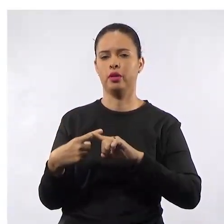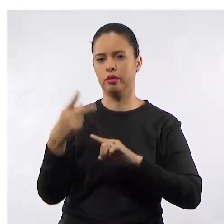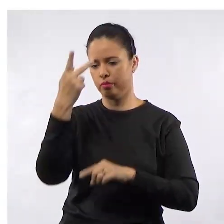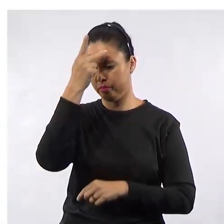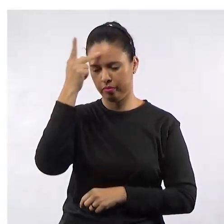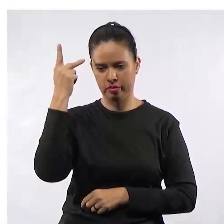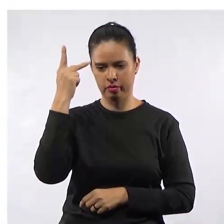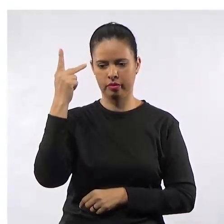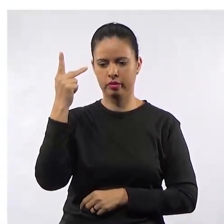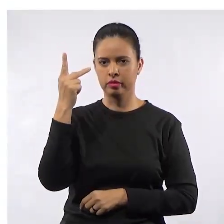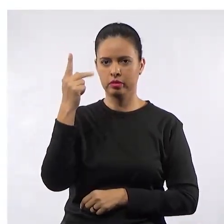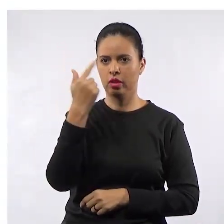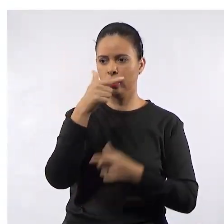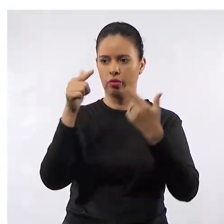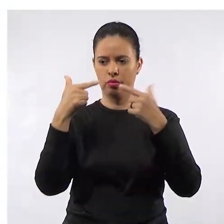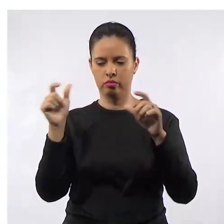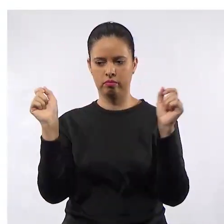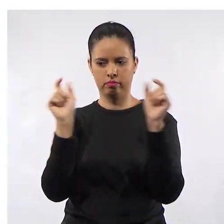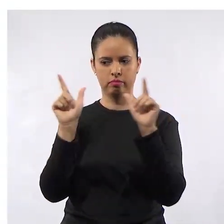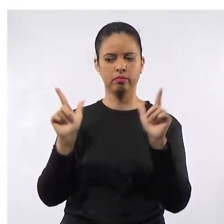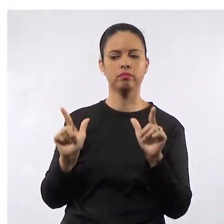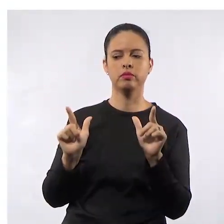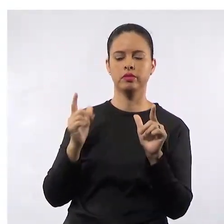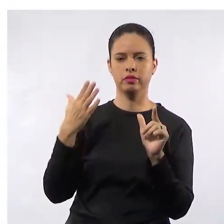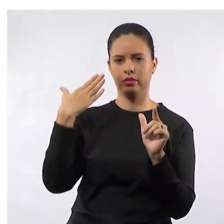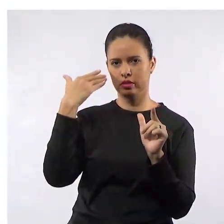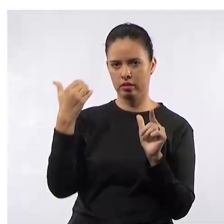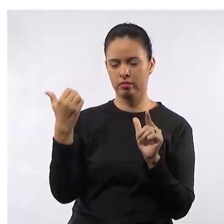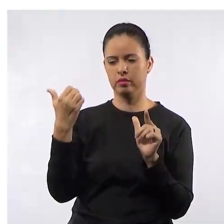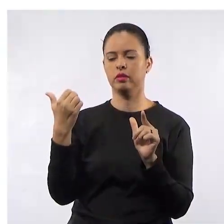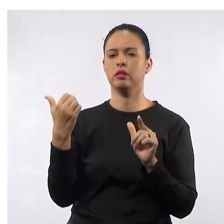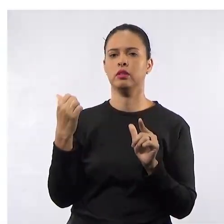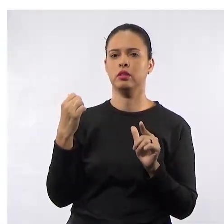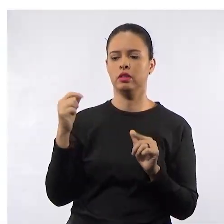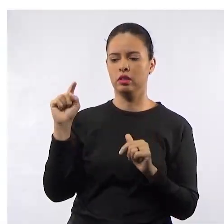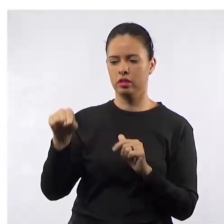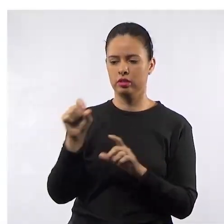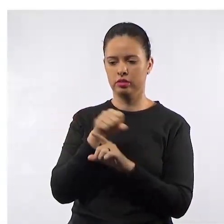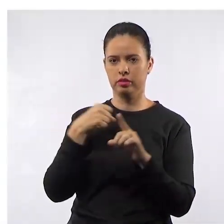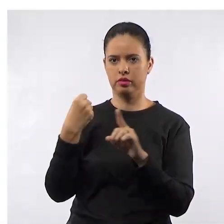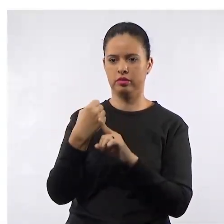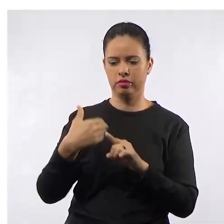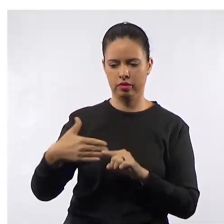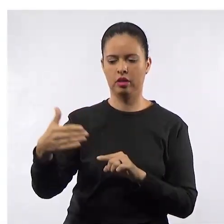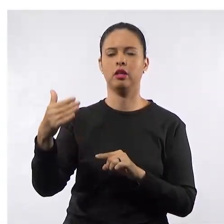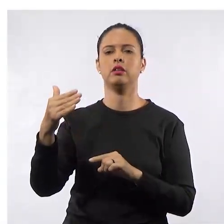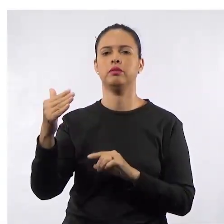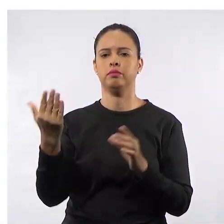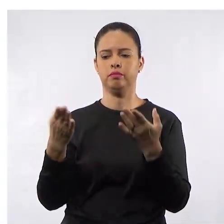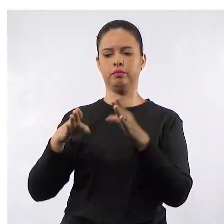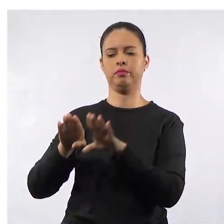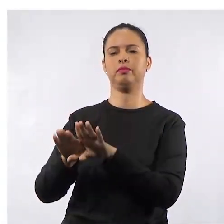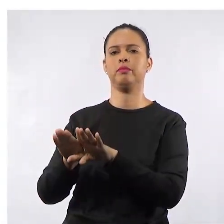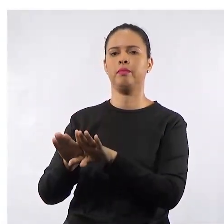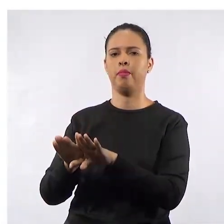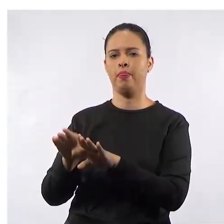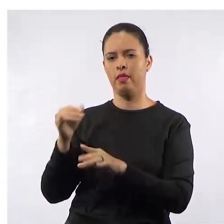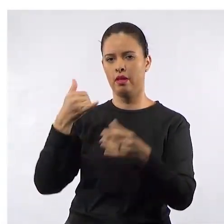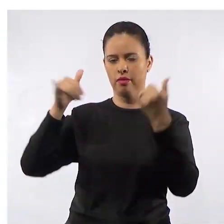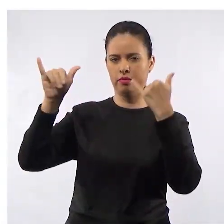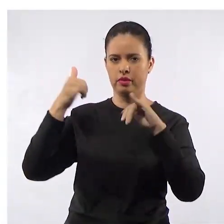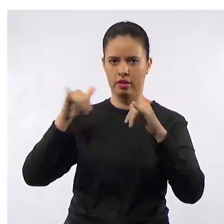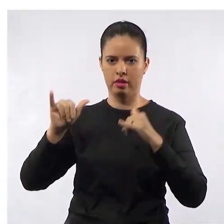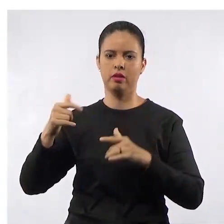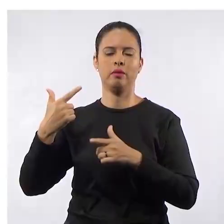os próprios fornecedores fique notificados e cientes que essa sociedade está em liquidação E aí vem